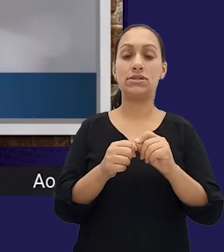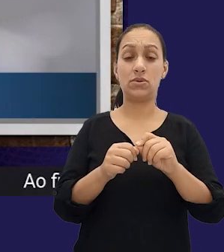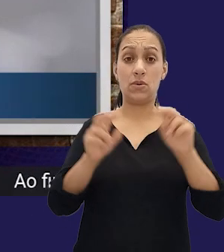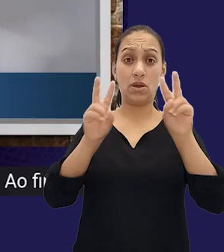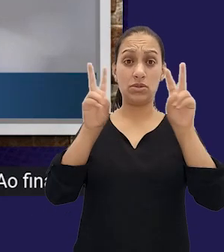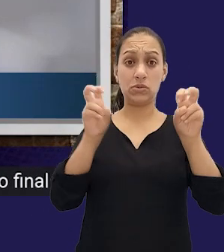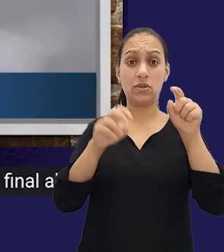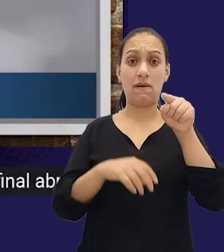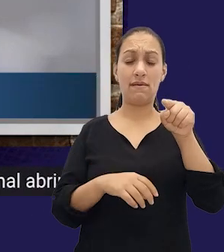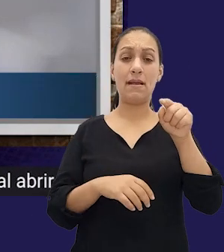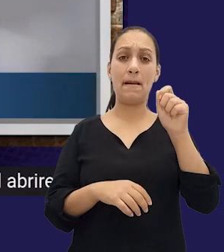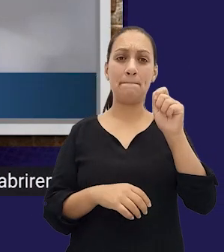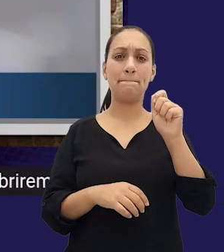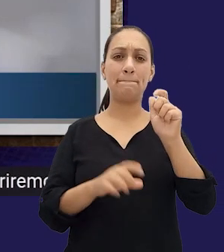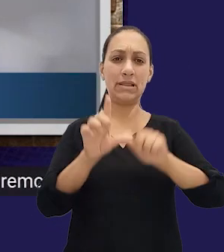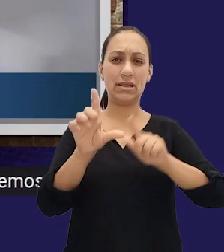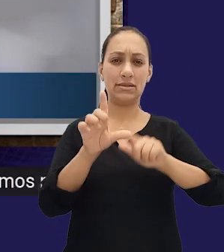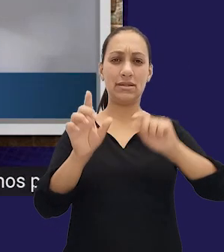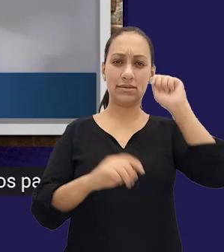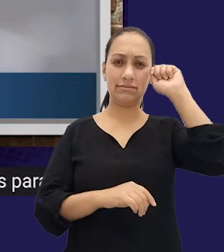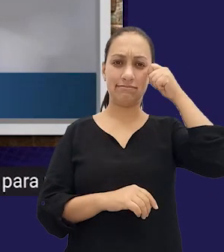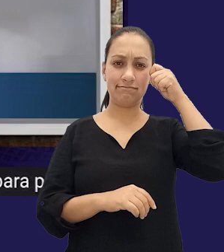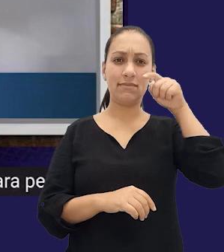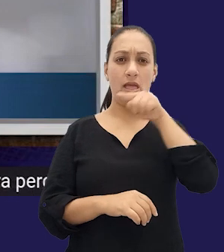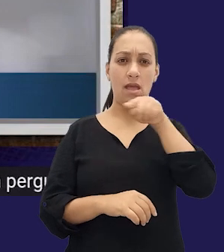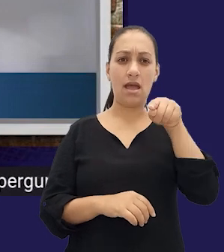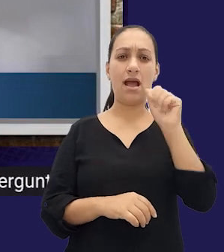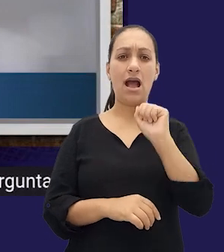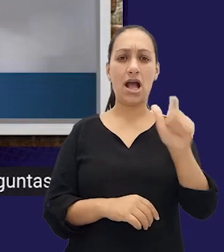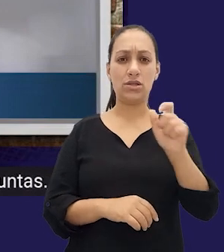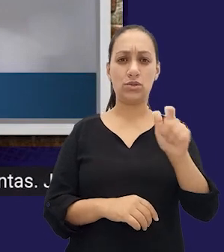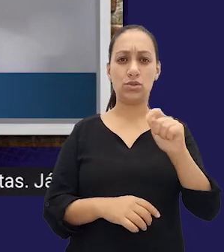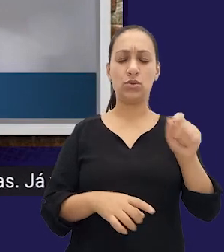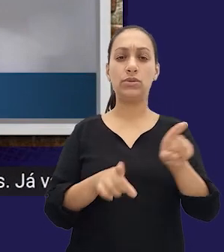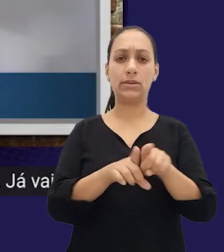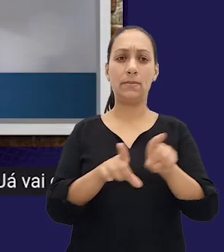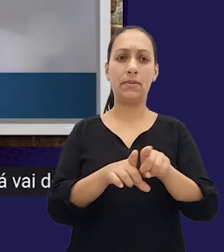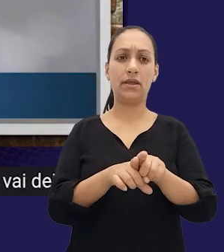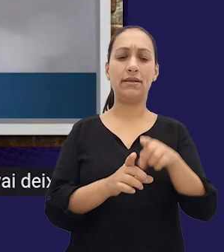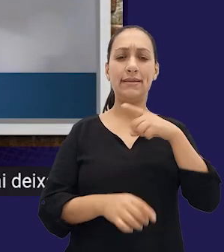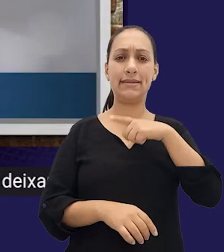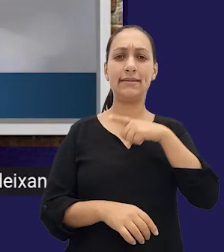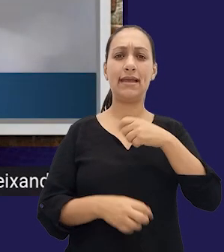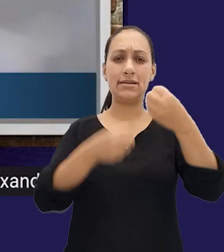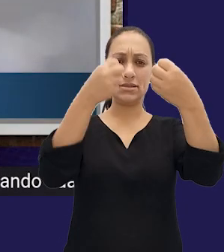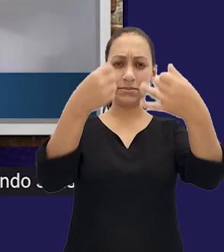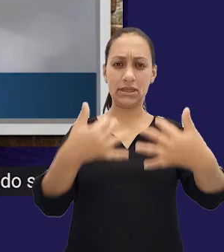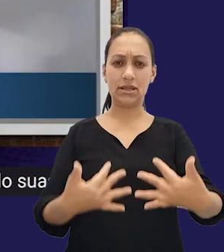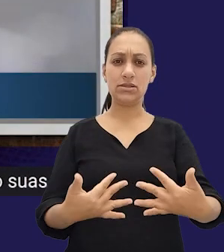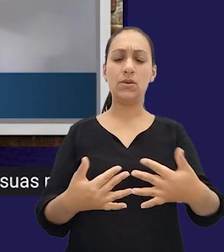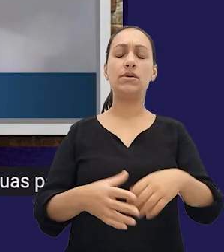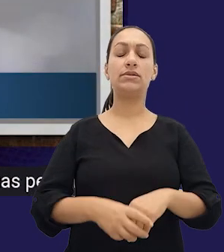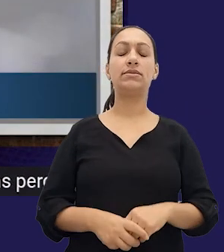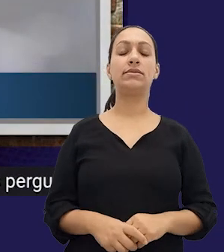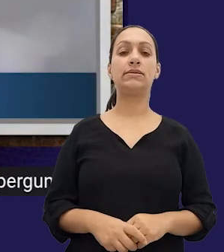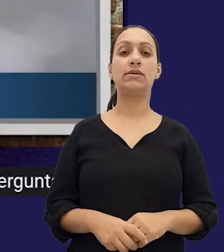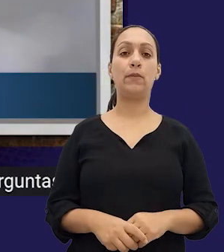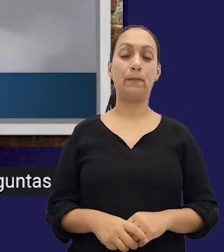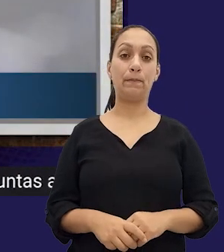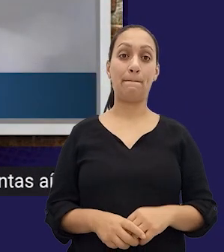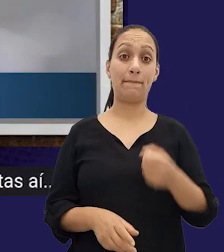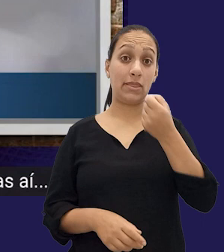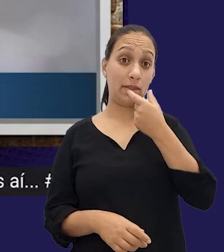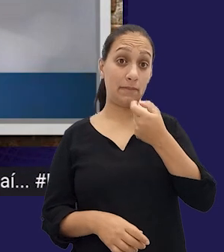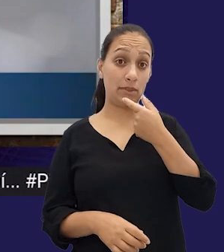aqui em negrito, na verdade, são essas que estão em azul aqui, né? E abaixo delas tem as explicações. Então, os